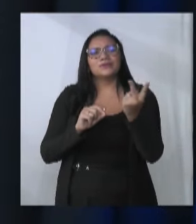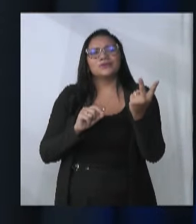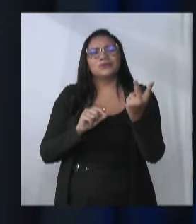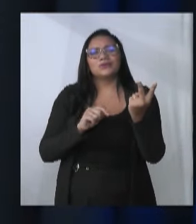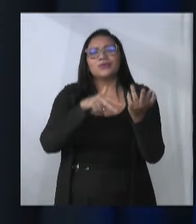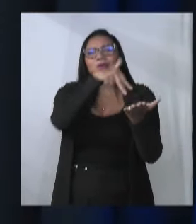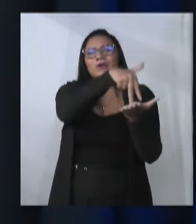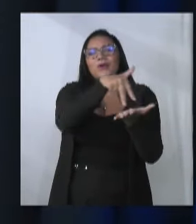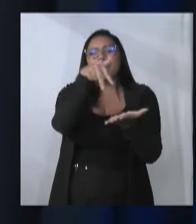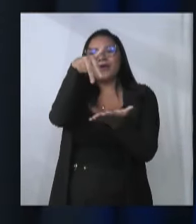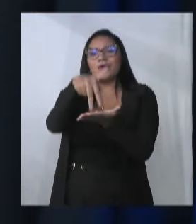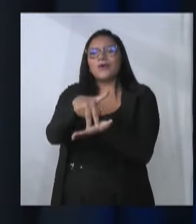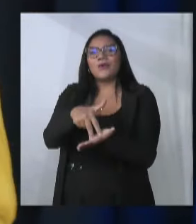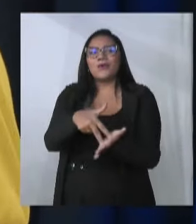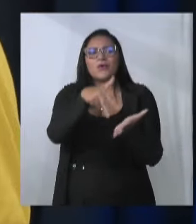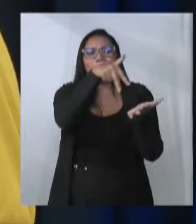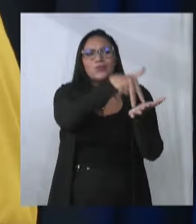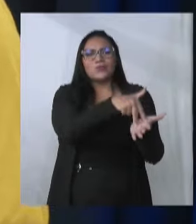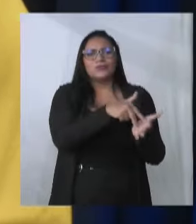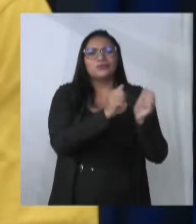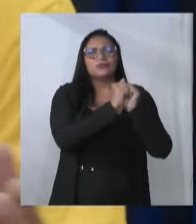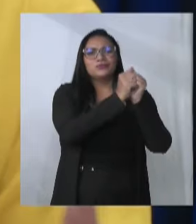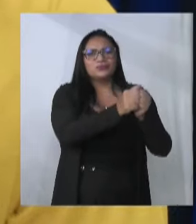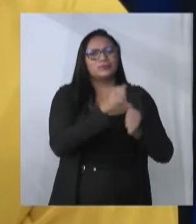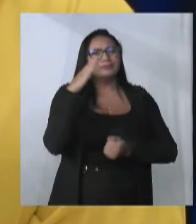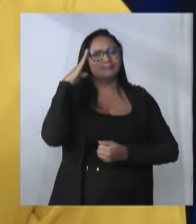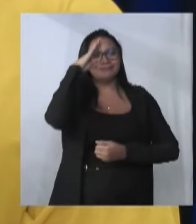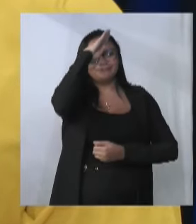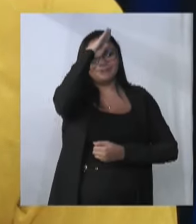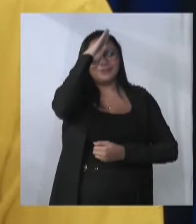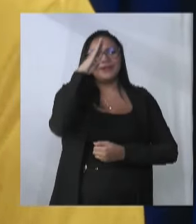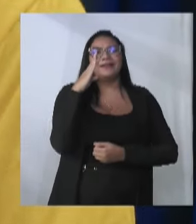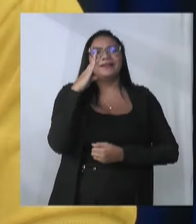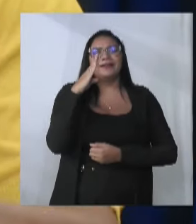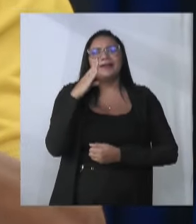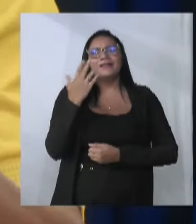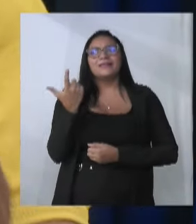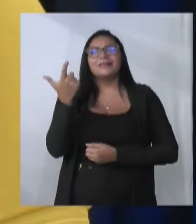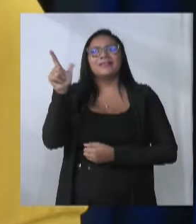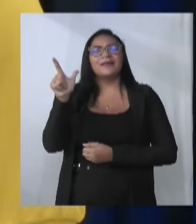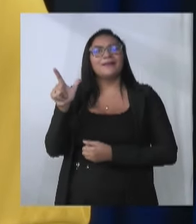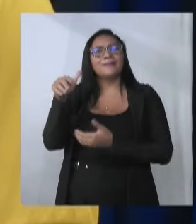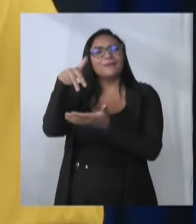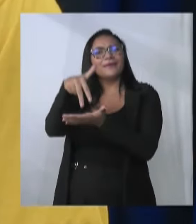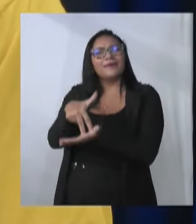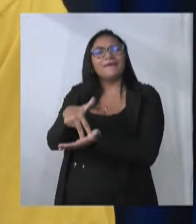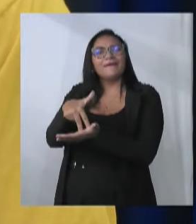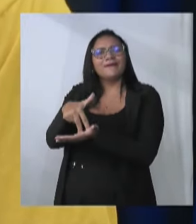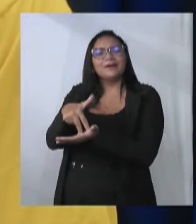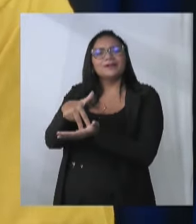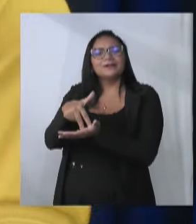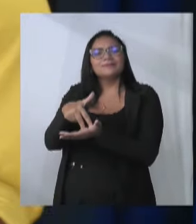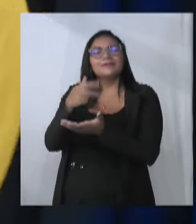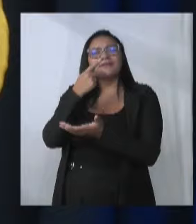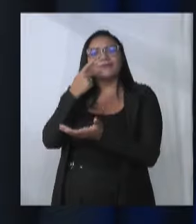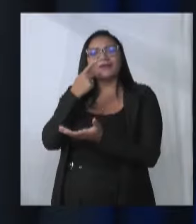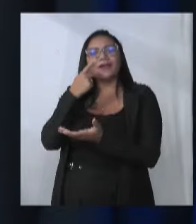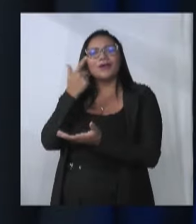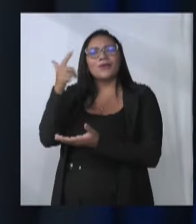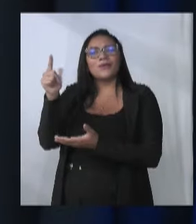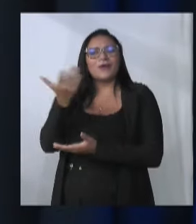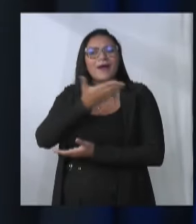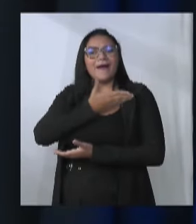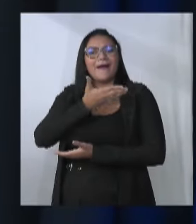que estava com o Bolsonaro, que você defendia até ontem, e outro palanque que depois defende com determinados aliados. Até